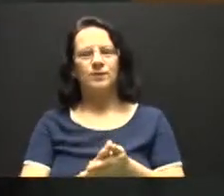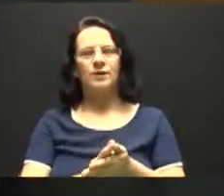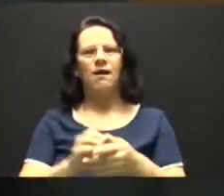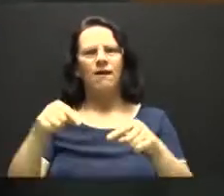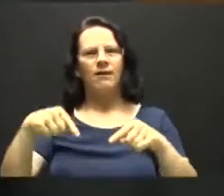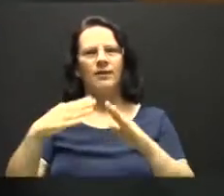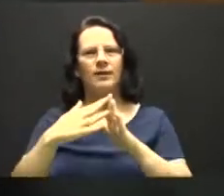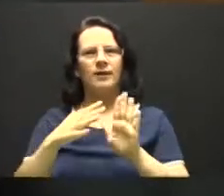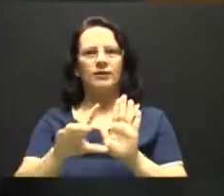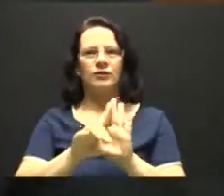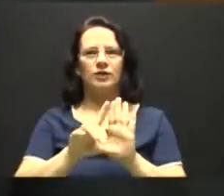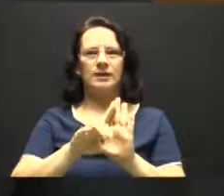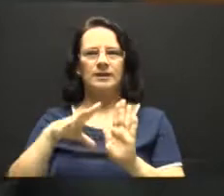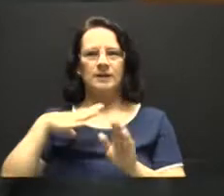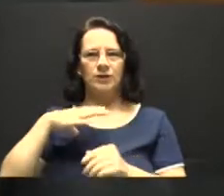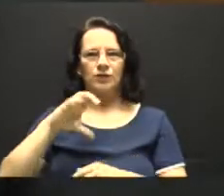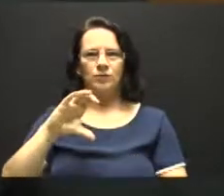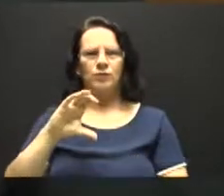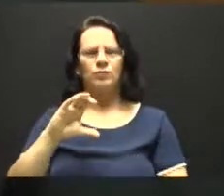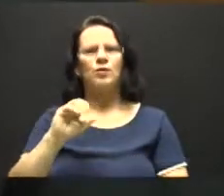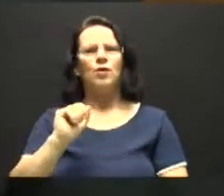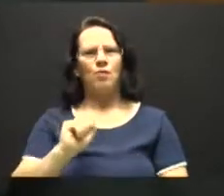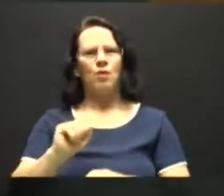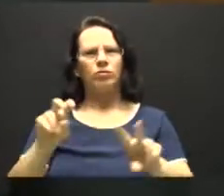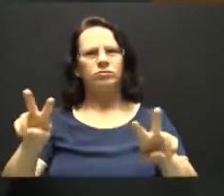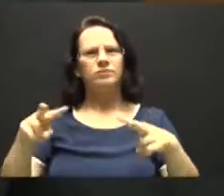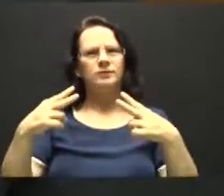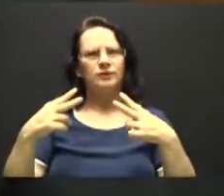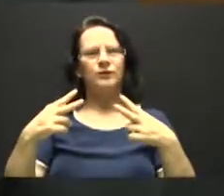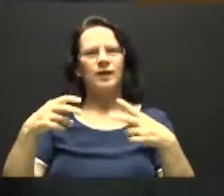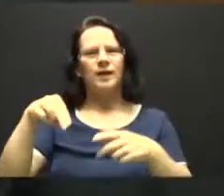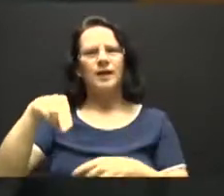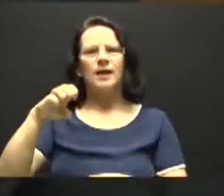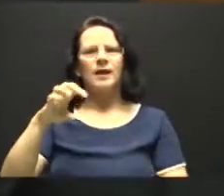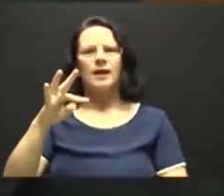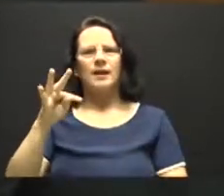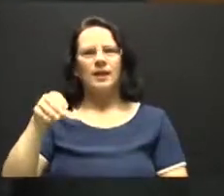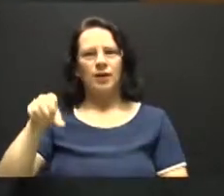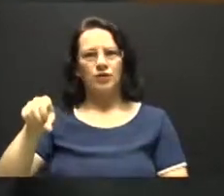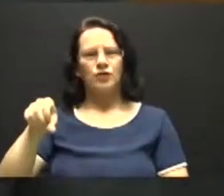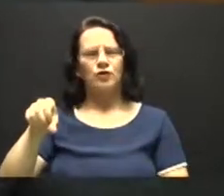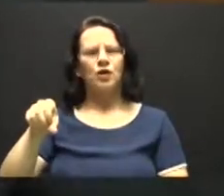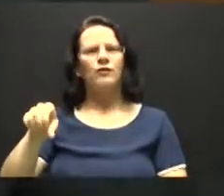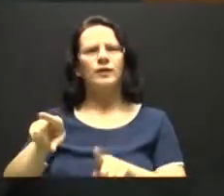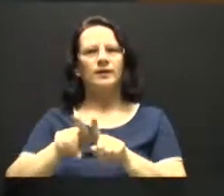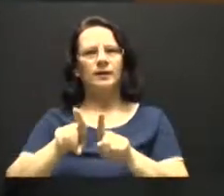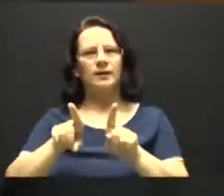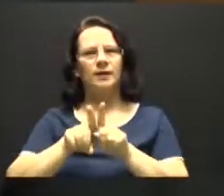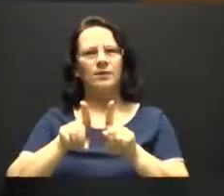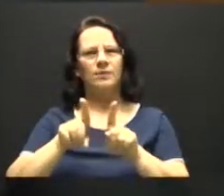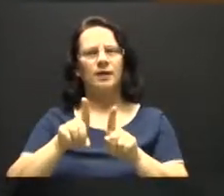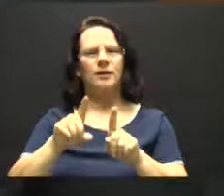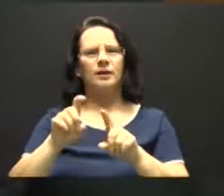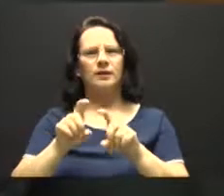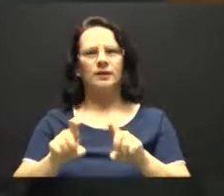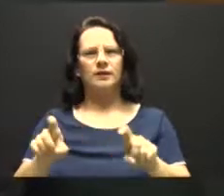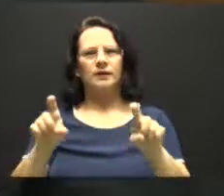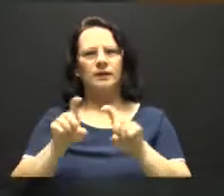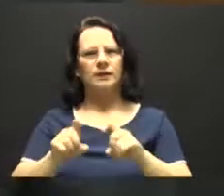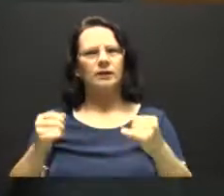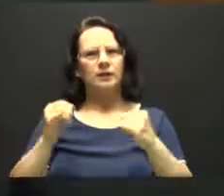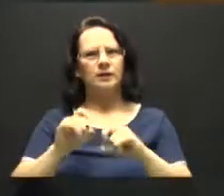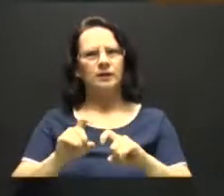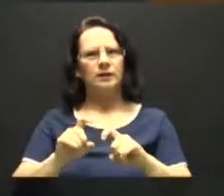plenário da câmara se pode botar você também pode acompanhar pelo canal 9 da net pela nossas redes sociais tv câmera cubatão